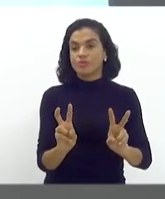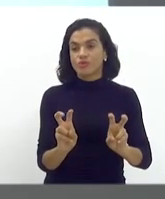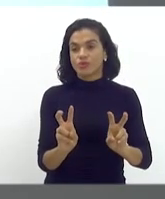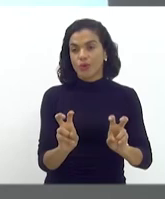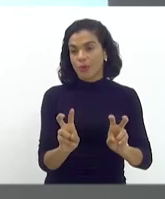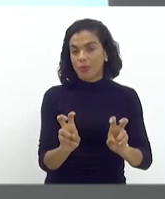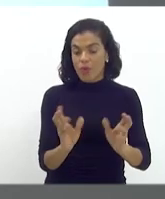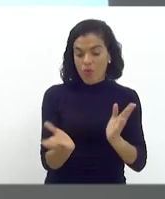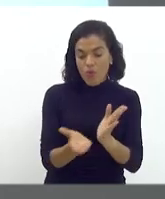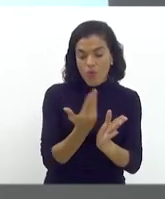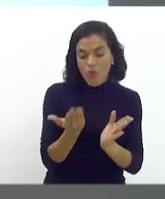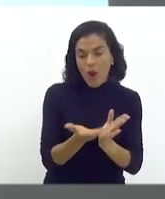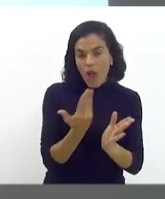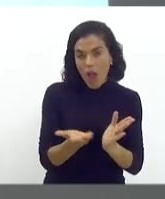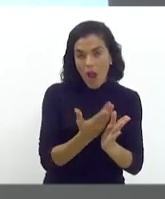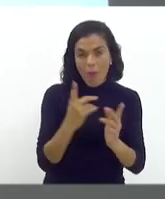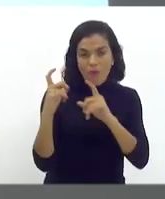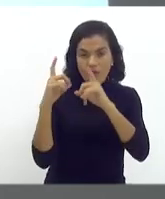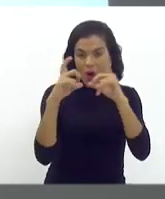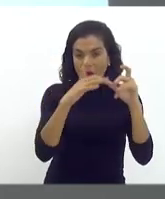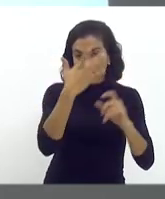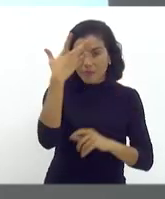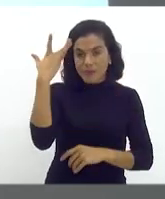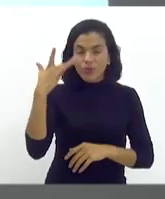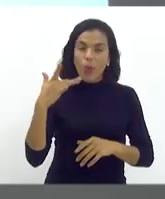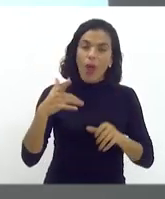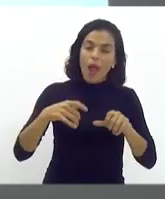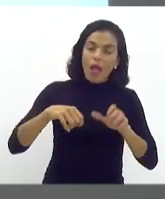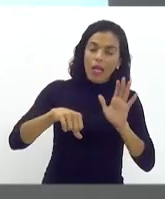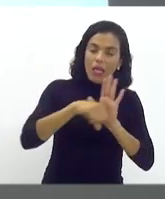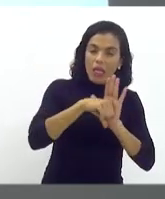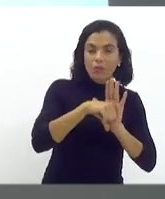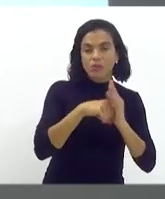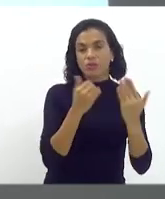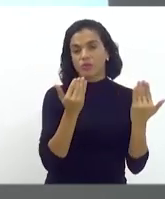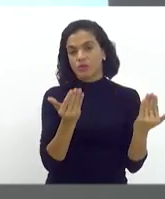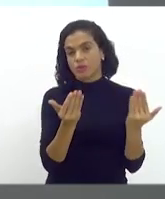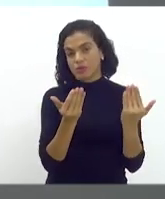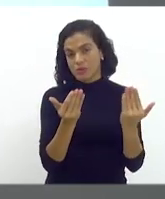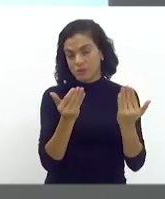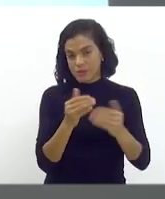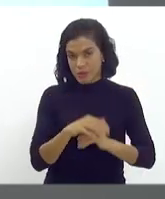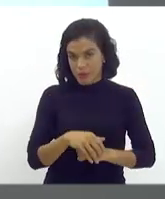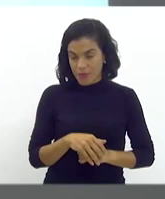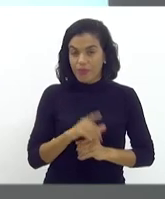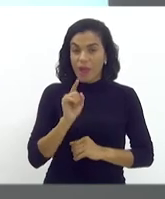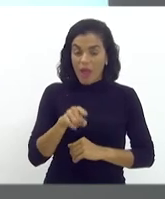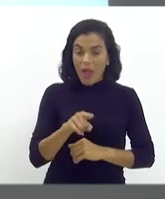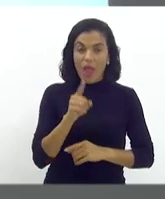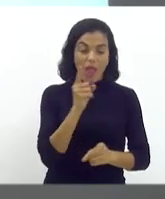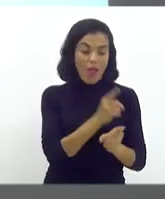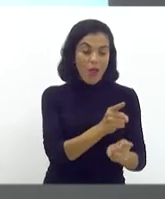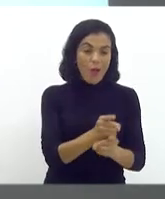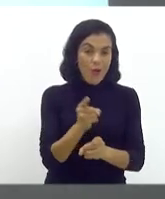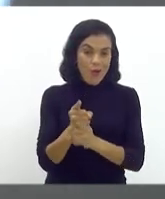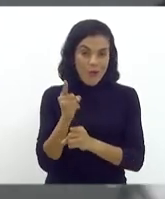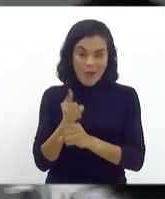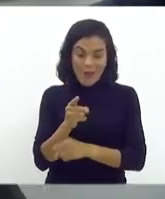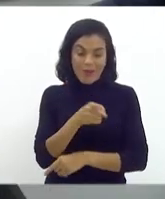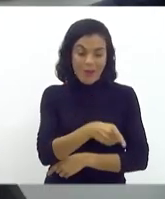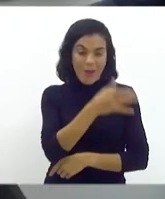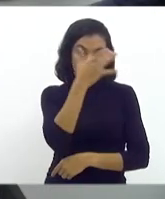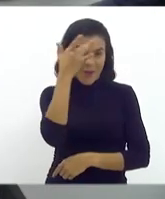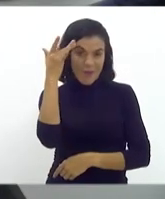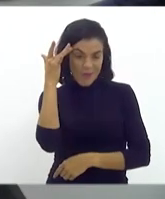o álbum de suspeitos né o álbum de suspeitos é o reconhecimento de pessoas o reconhecimento de